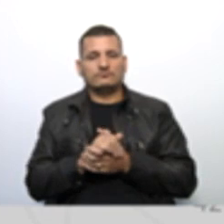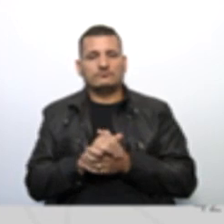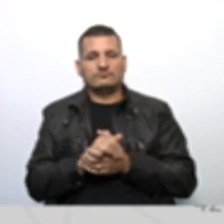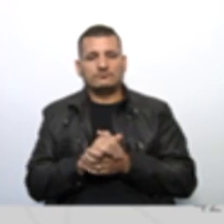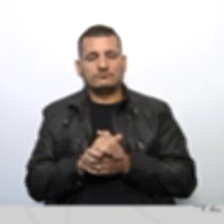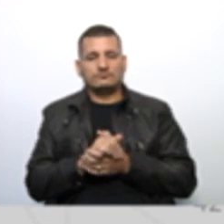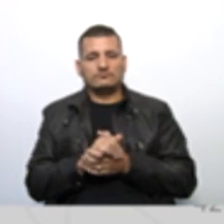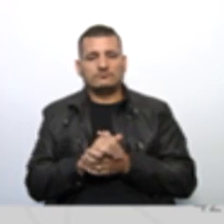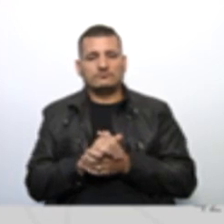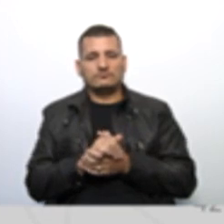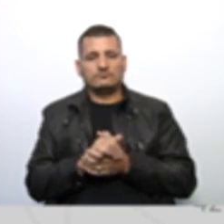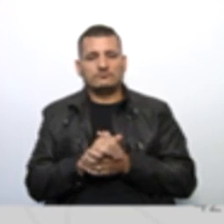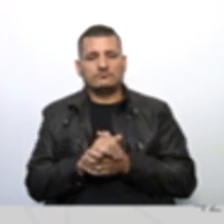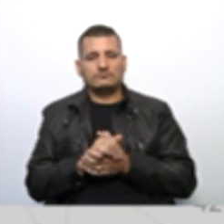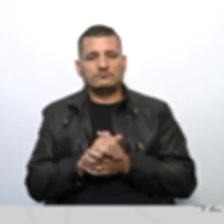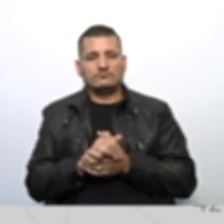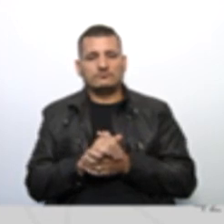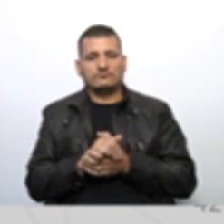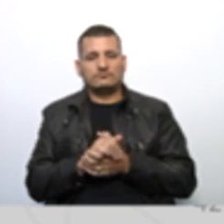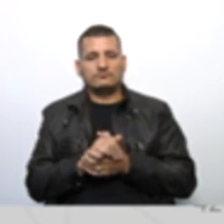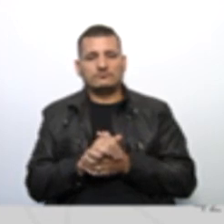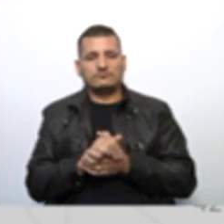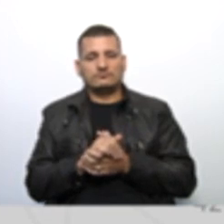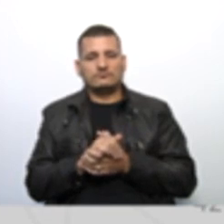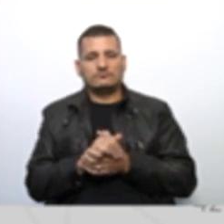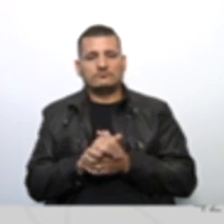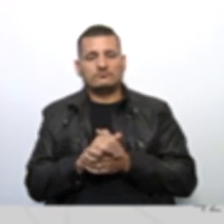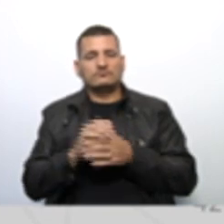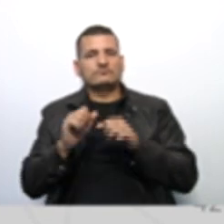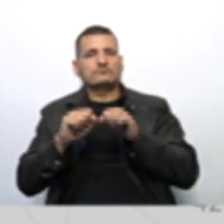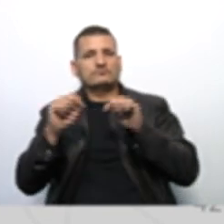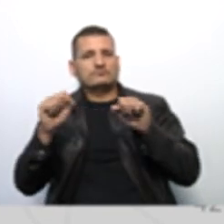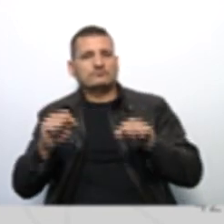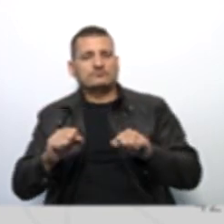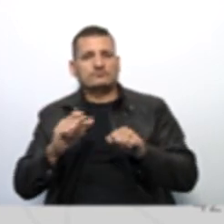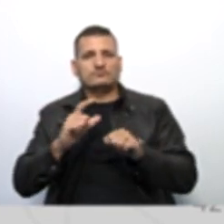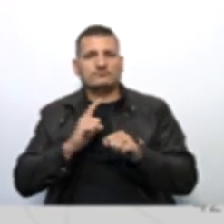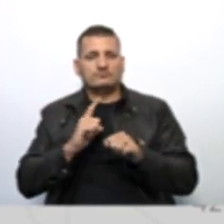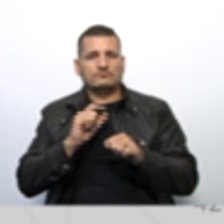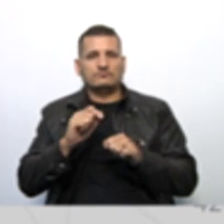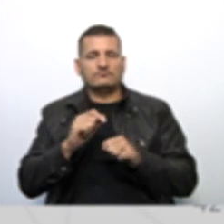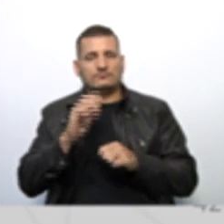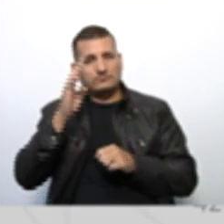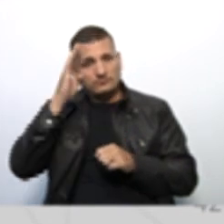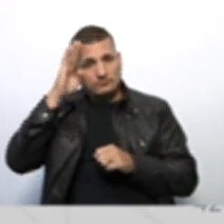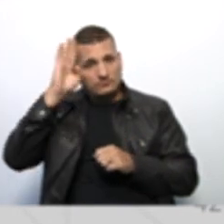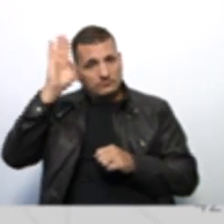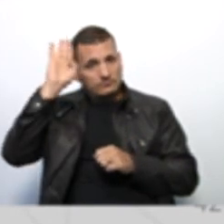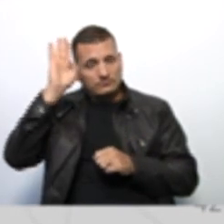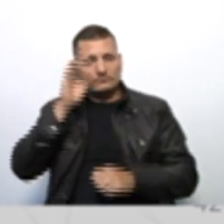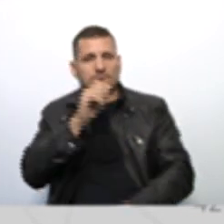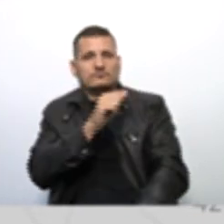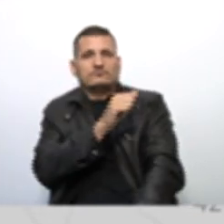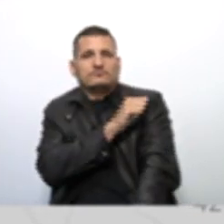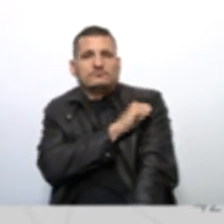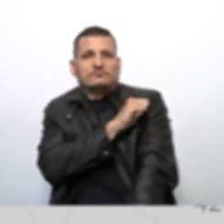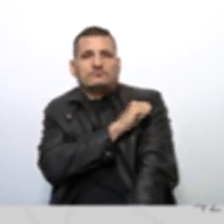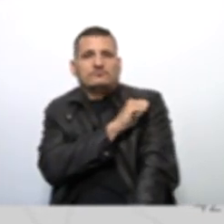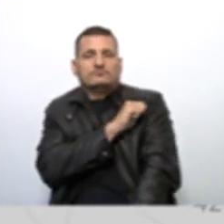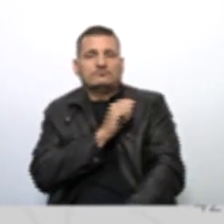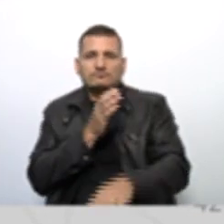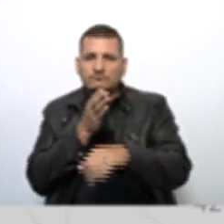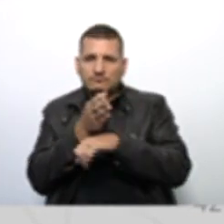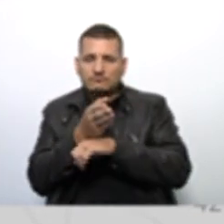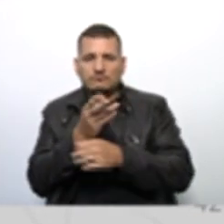né? Isso, exatamente. Sistemas que a gente tem acadêmicos no boletim do aluno, isso dentro da organização você consegue ter acesso sem ter que partir